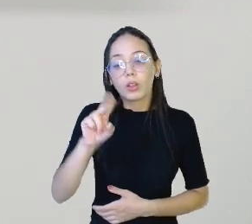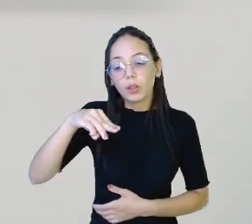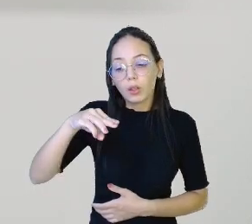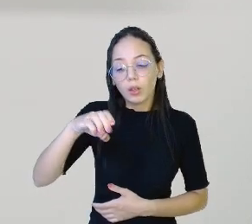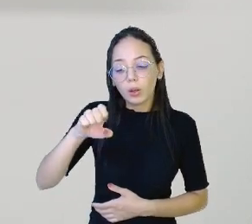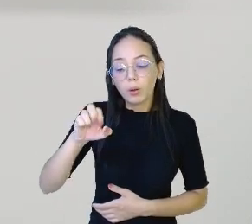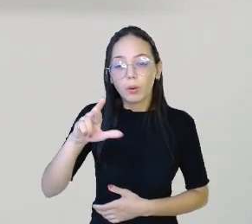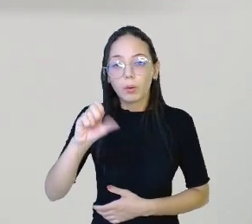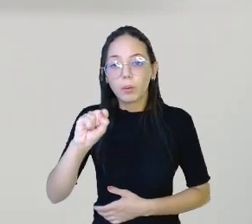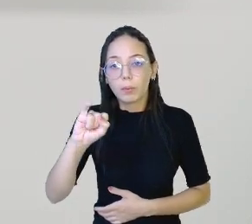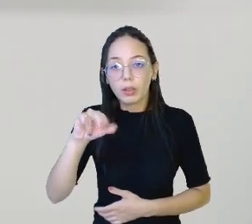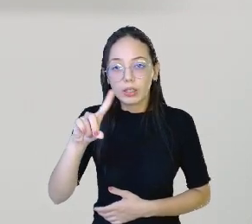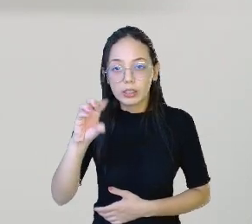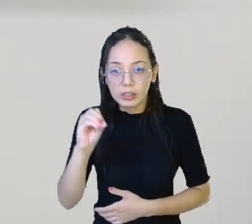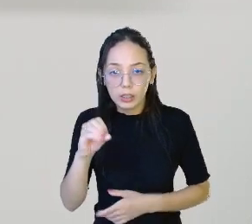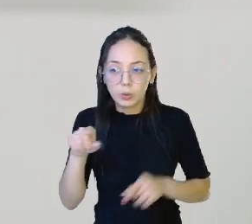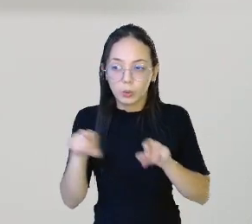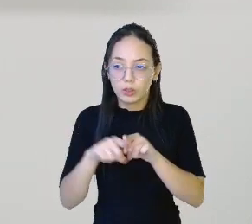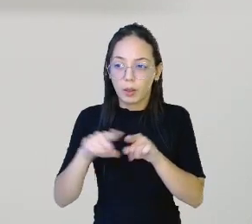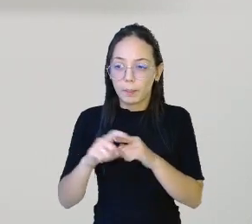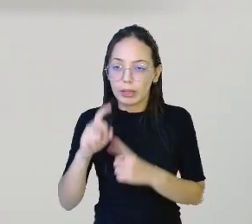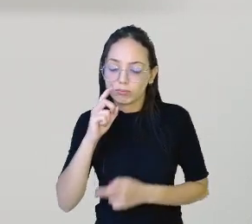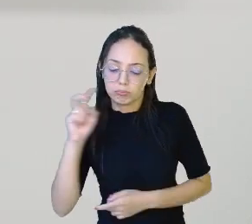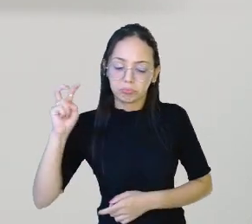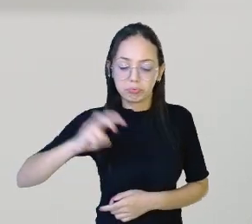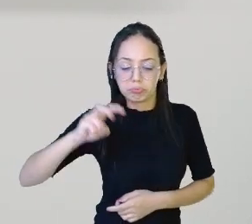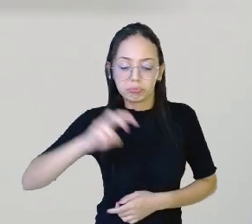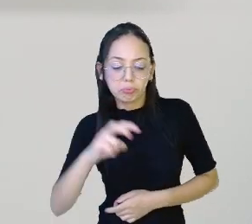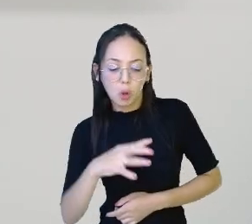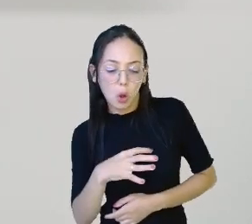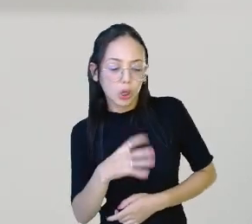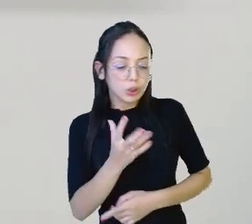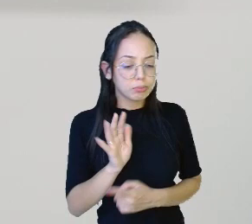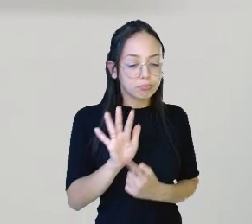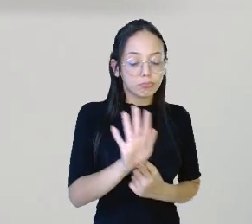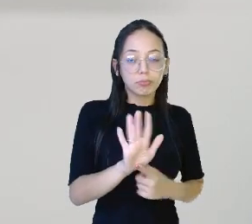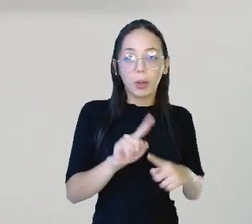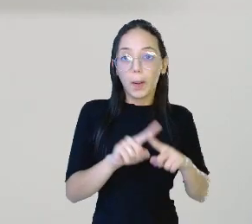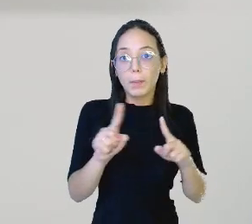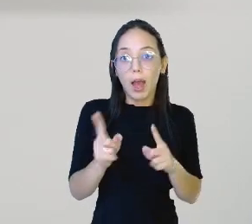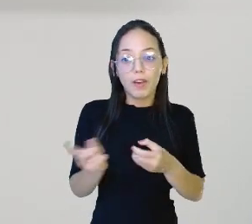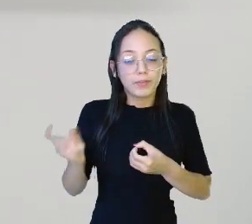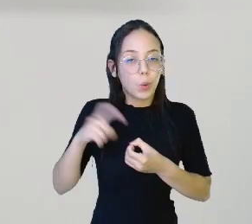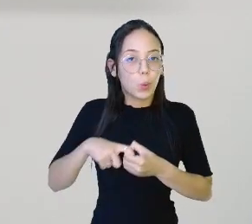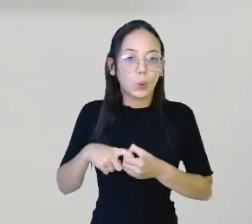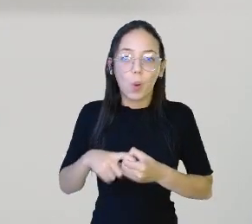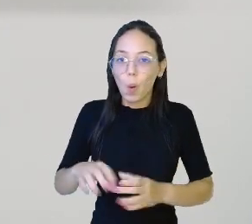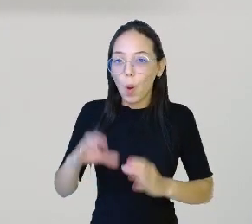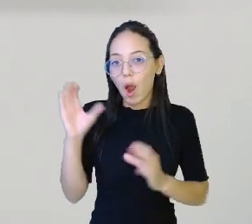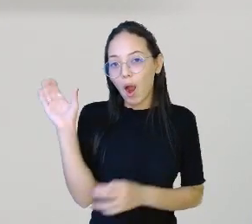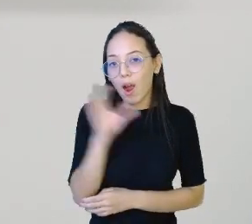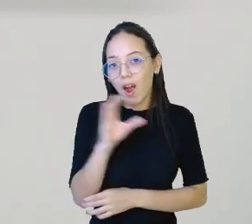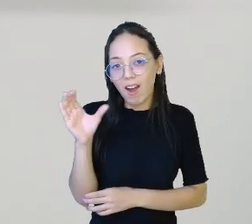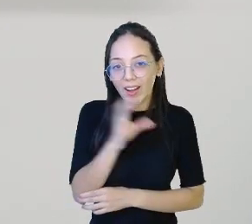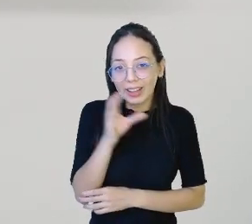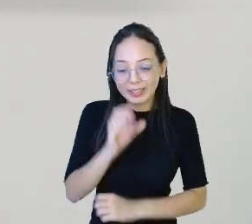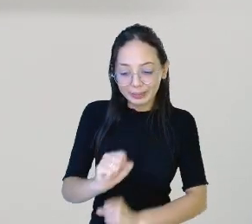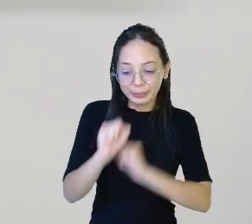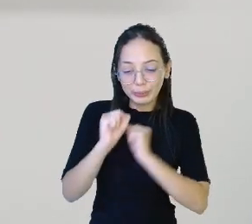Gumercindo também foi lá bancar um de herói, dar um de corajoso, mas no final das contas subiu